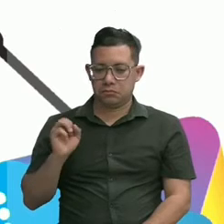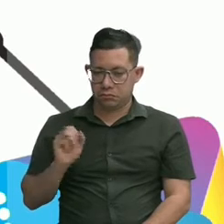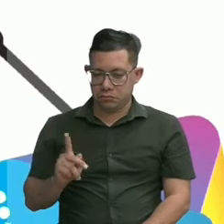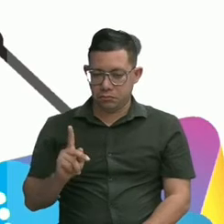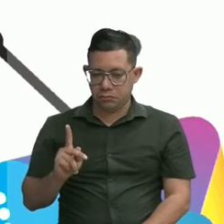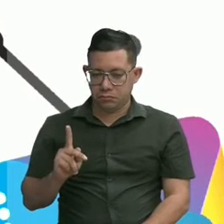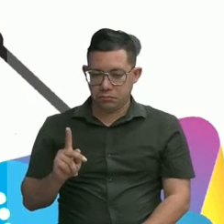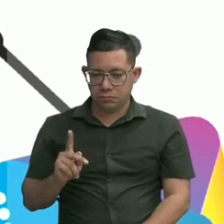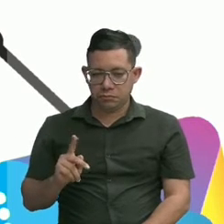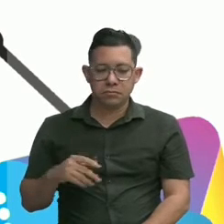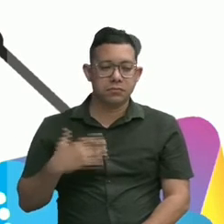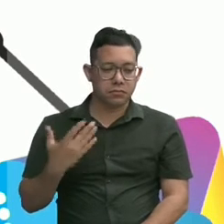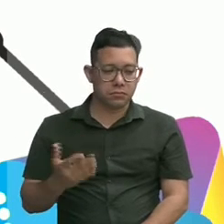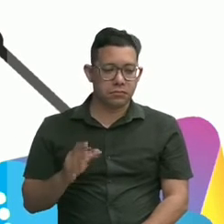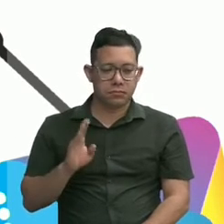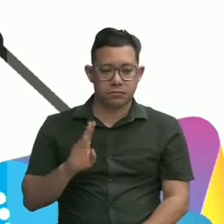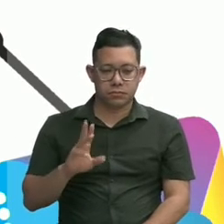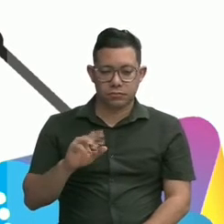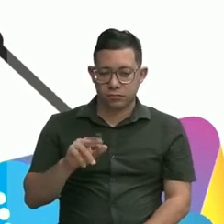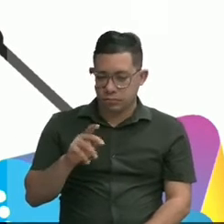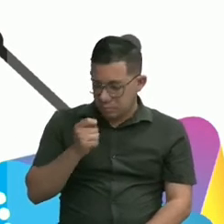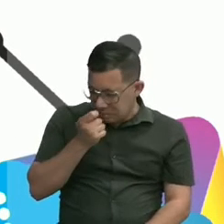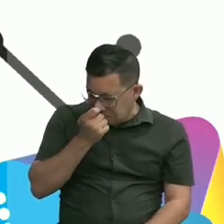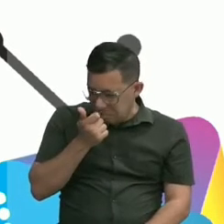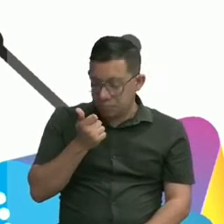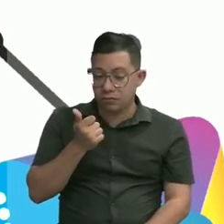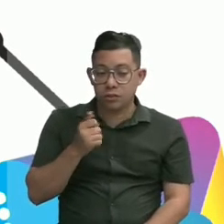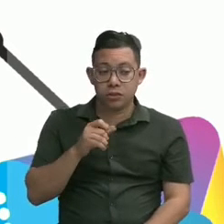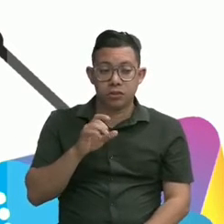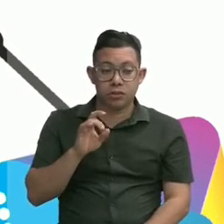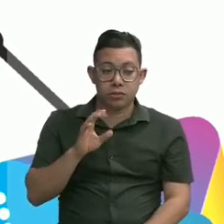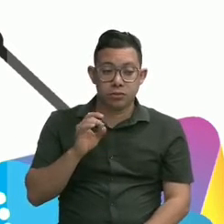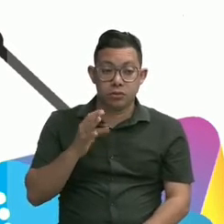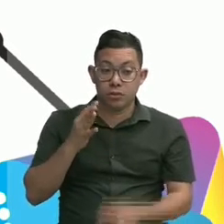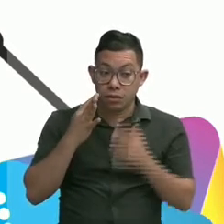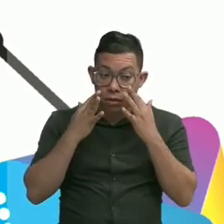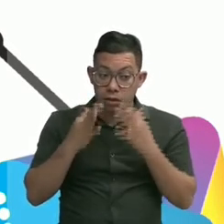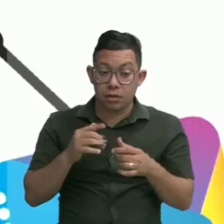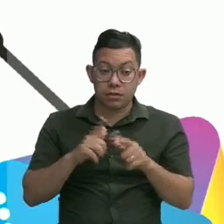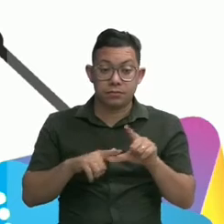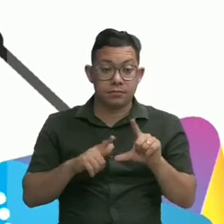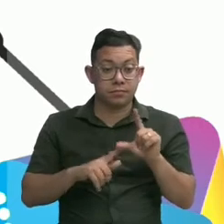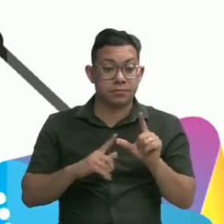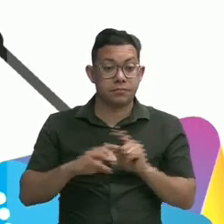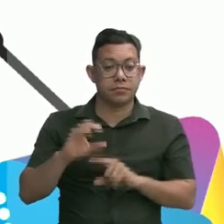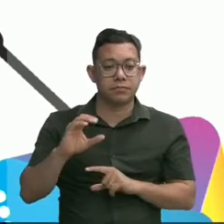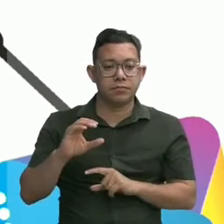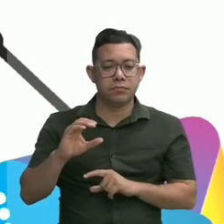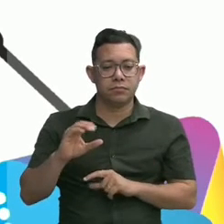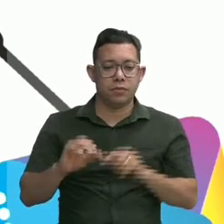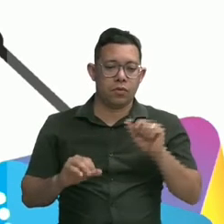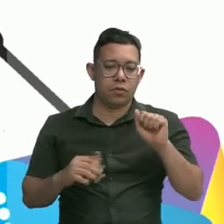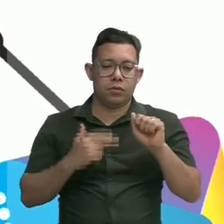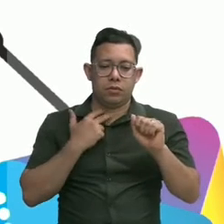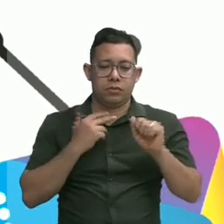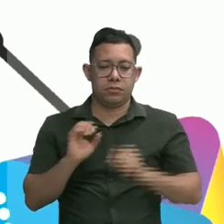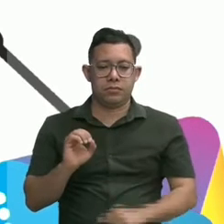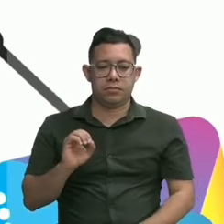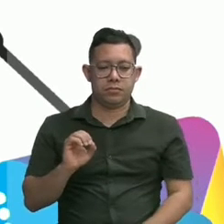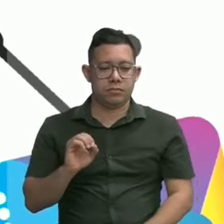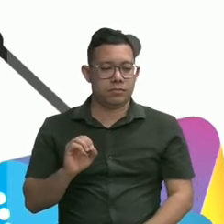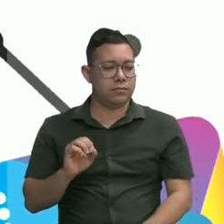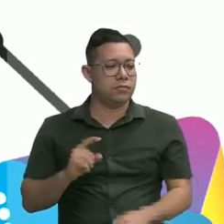2º grau tá vendo a Bruna muito bem até quase acertou é só não ser a tentou a ser né que o ar não pode valer 0